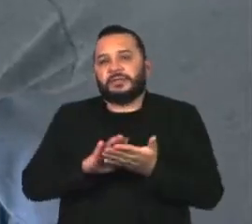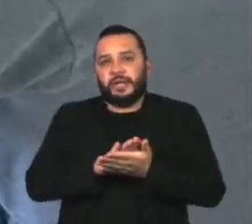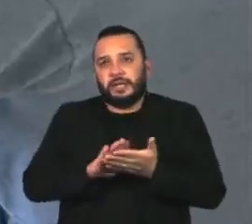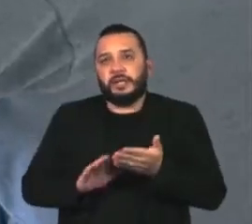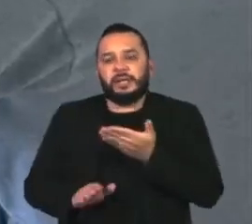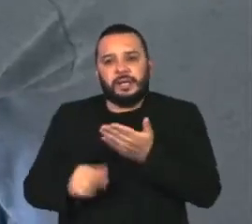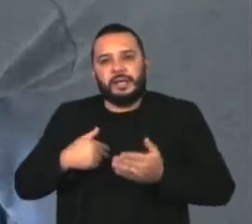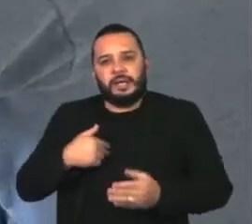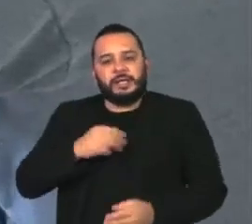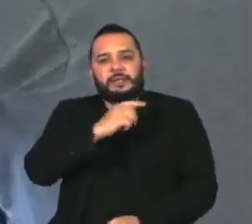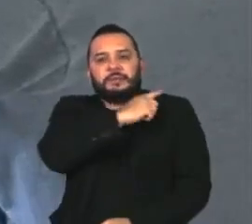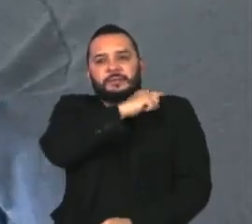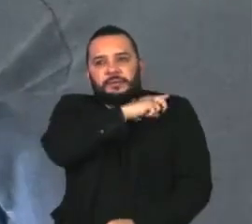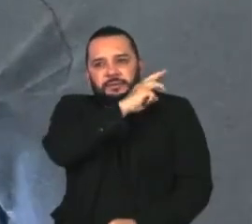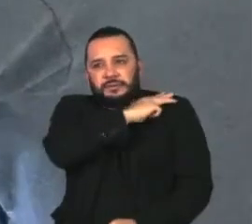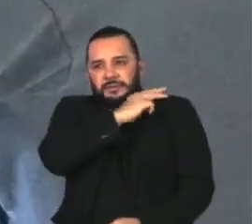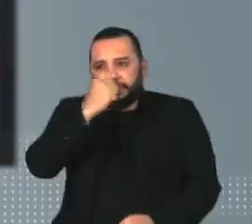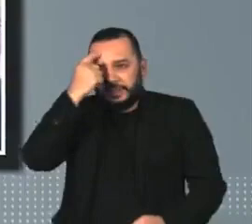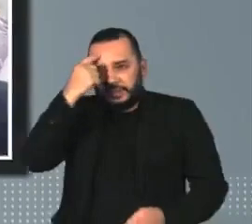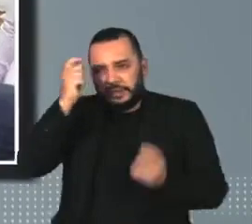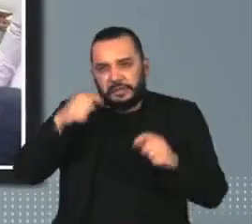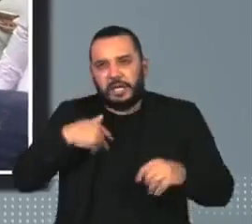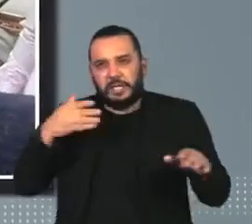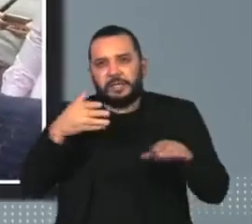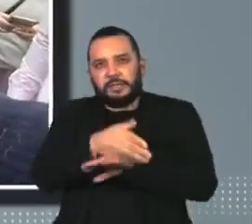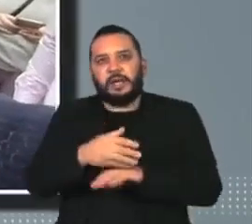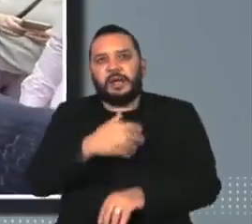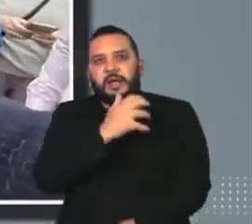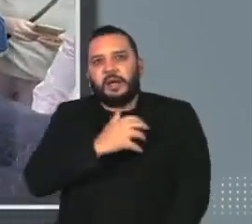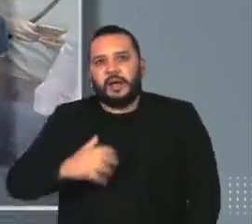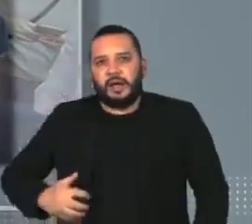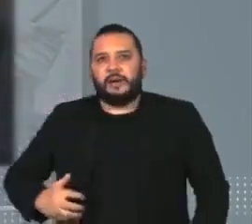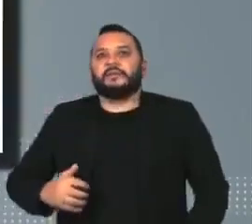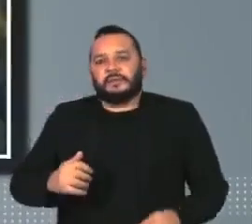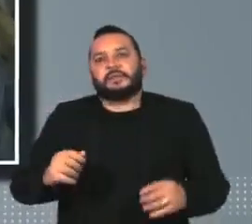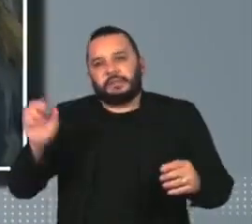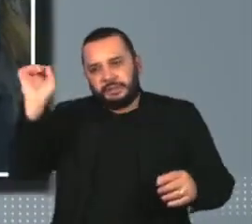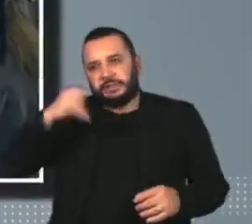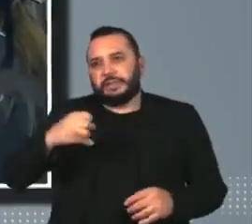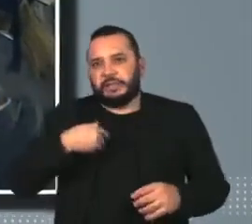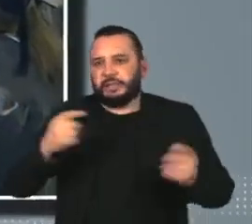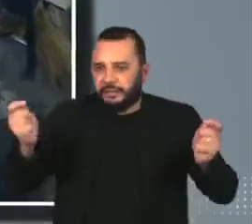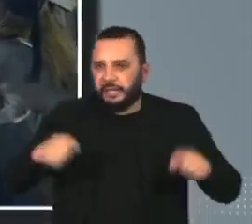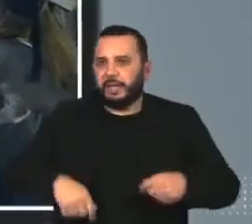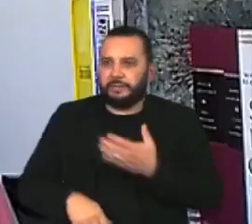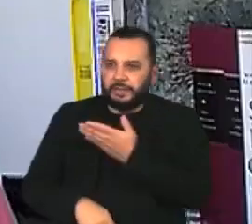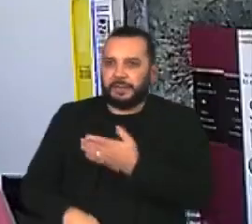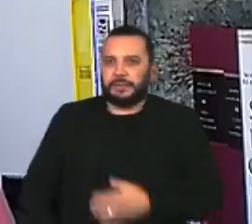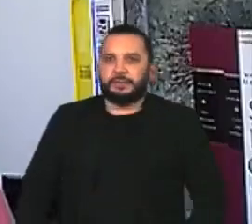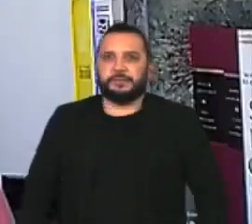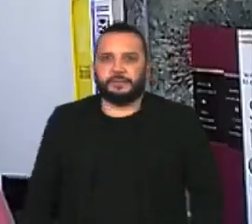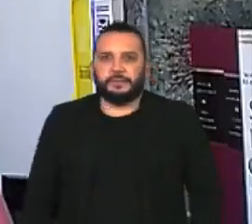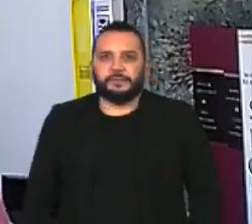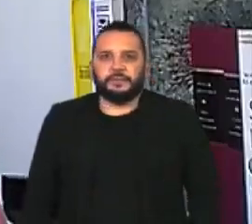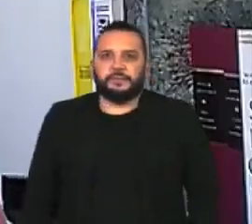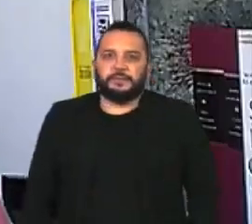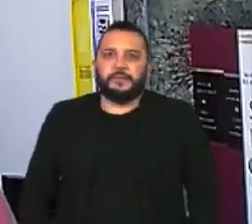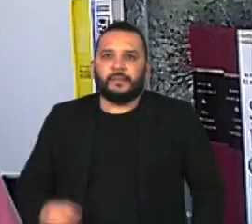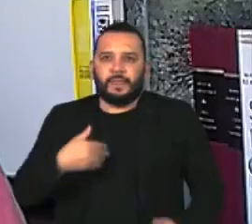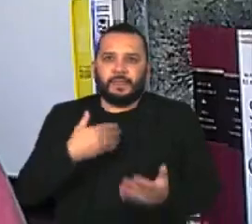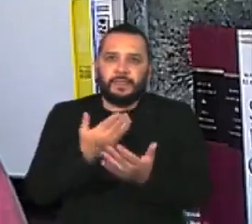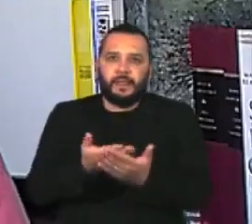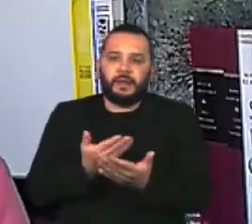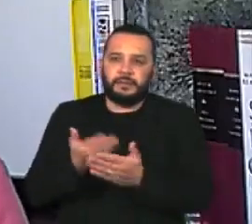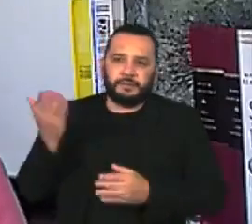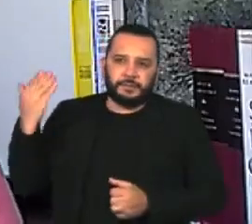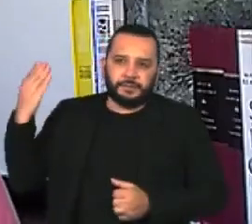Arthur pensou pela primeira vez que entrar na universidade seria, sim, algo possível para ele. Na escola antiga que eu